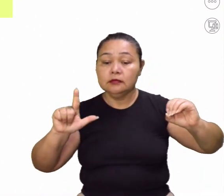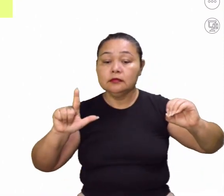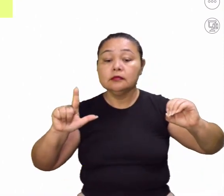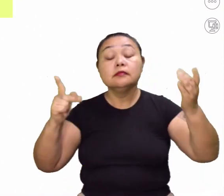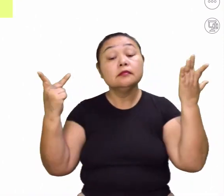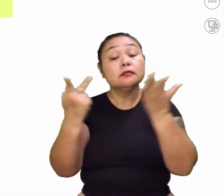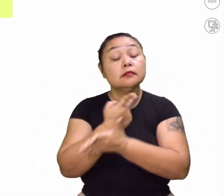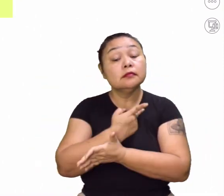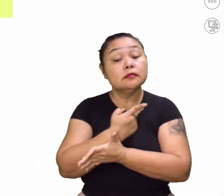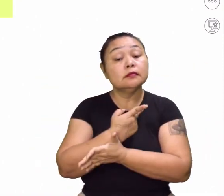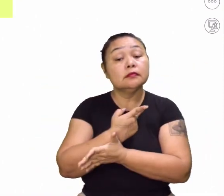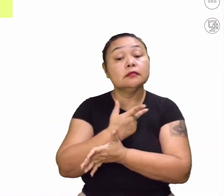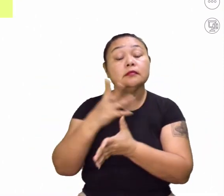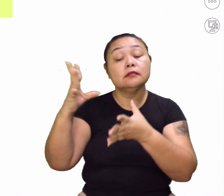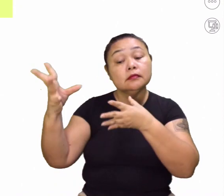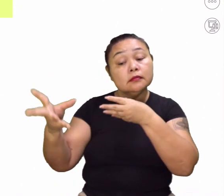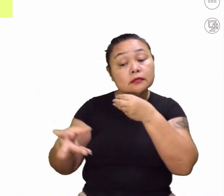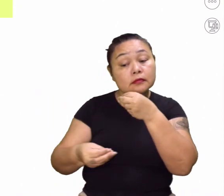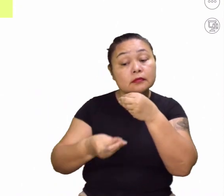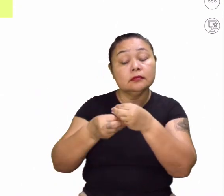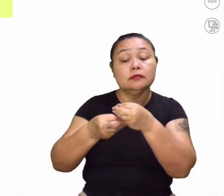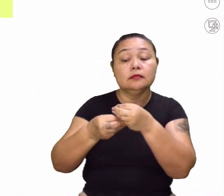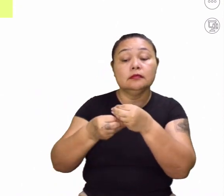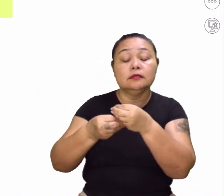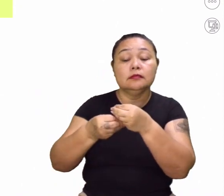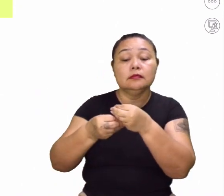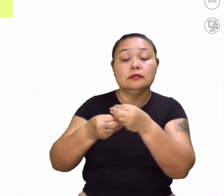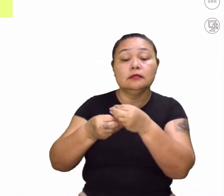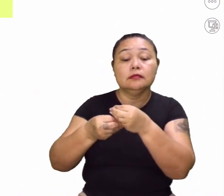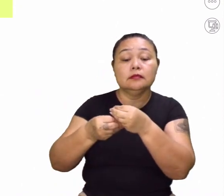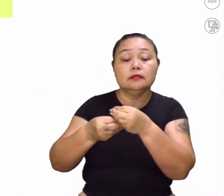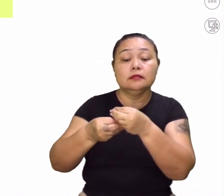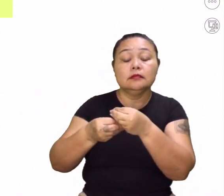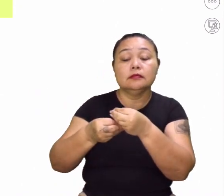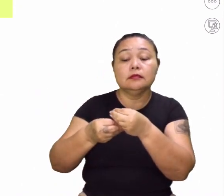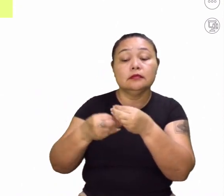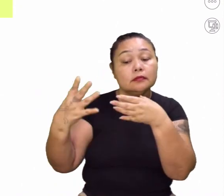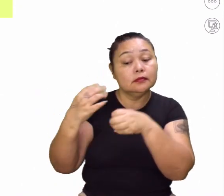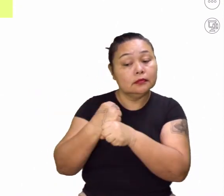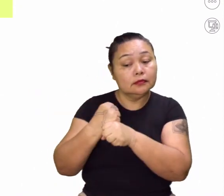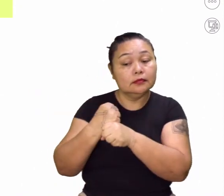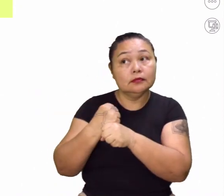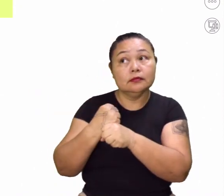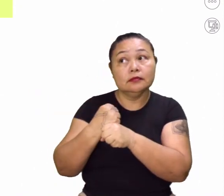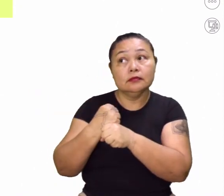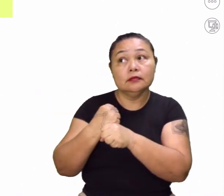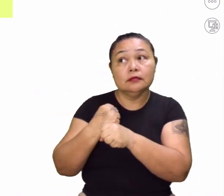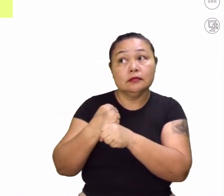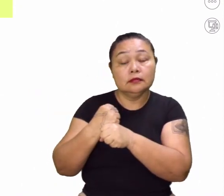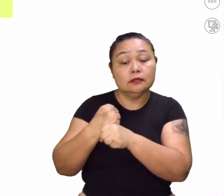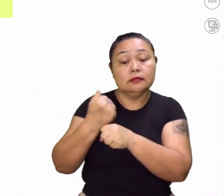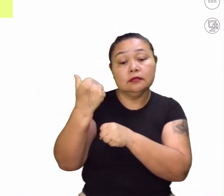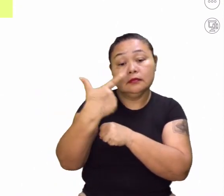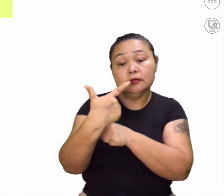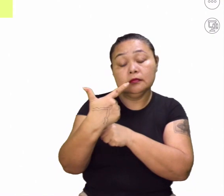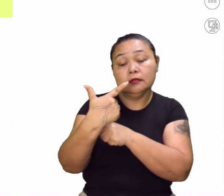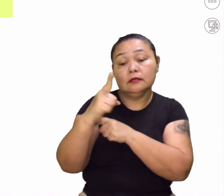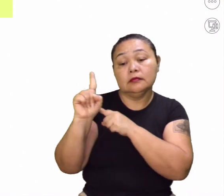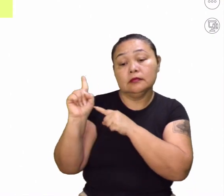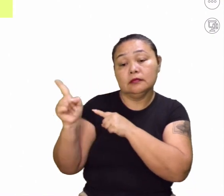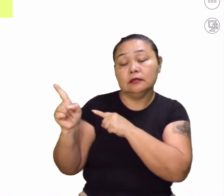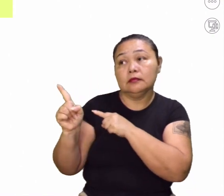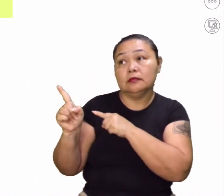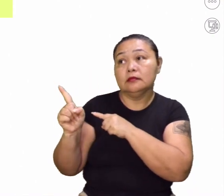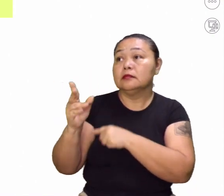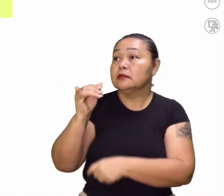vai acontecer? Eu vou adicionar as horas. Somar. Se aqui, no caso, é 12 horas,